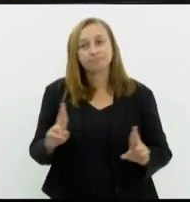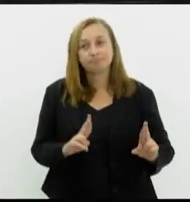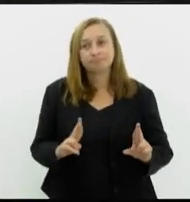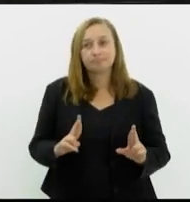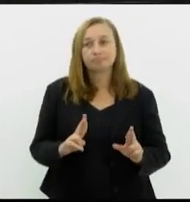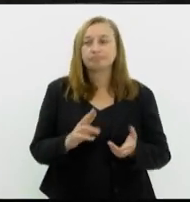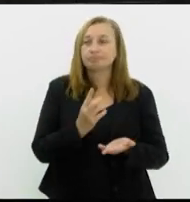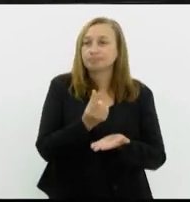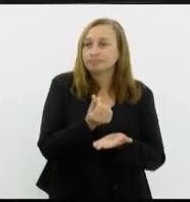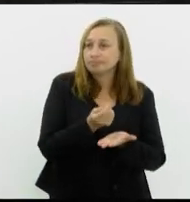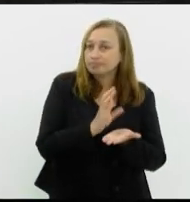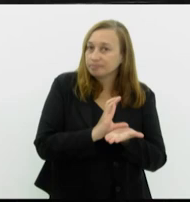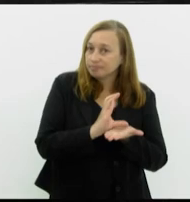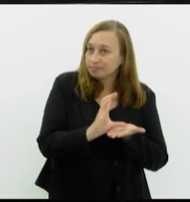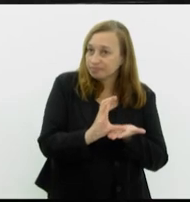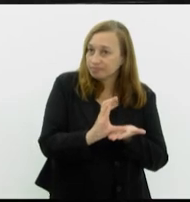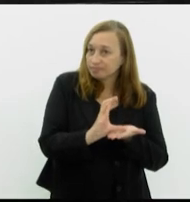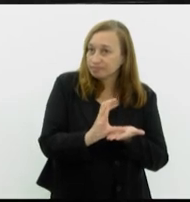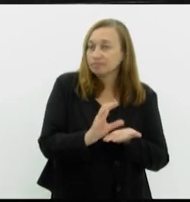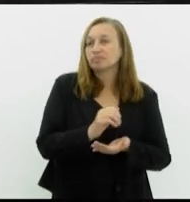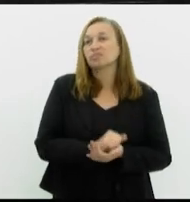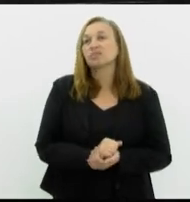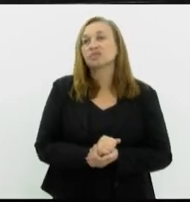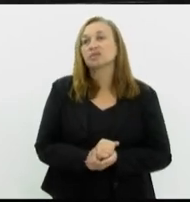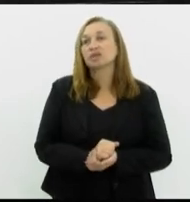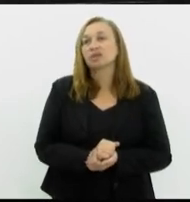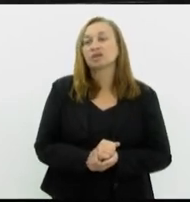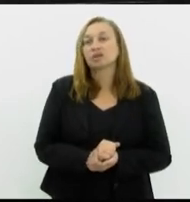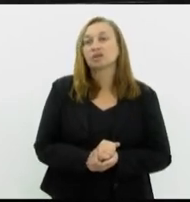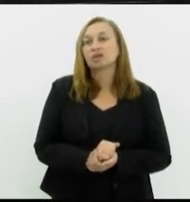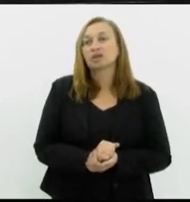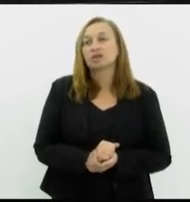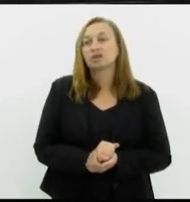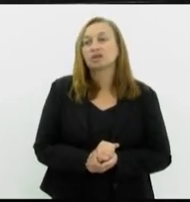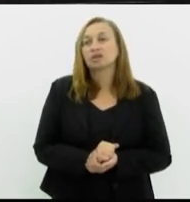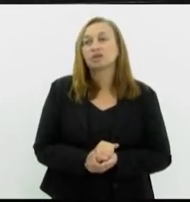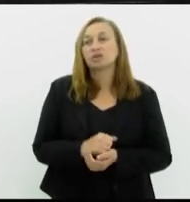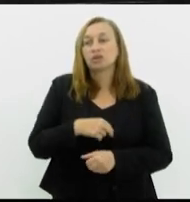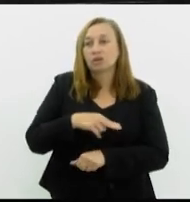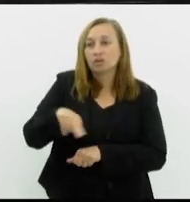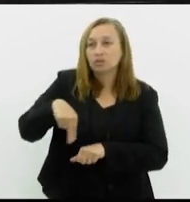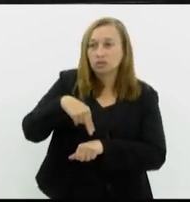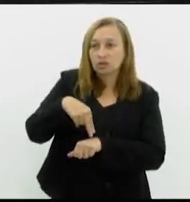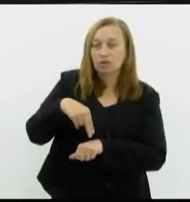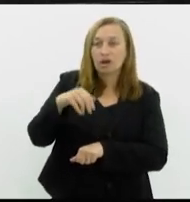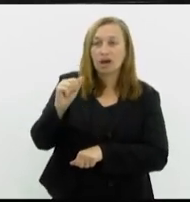recurso que fez a Advocacia Geral da União, a AGU,